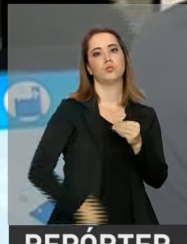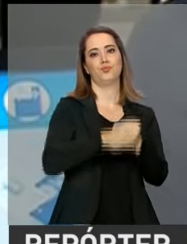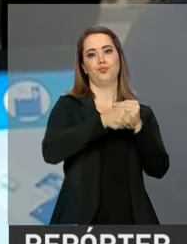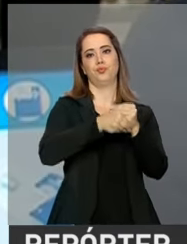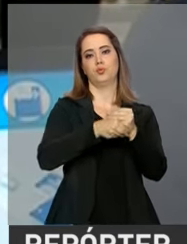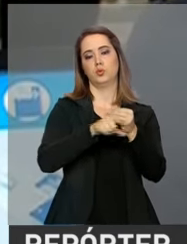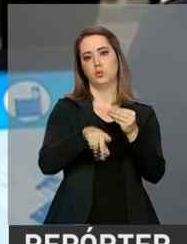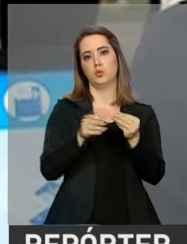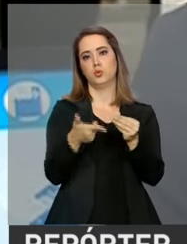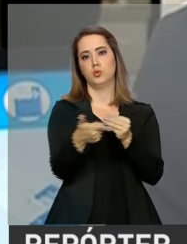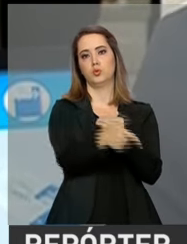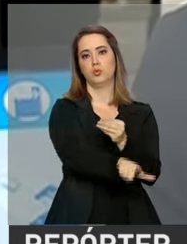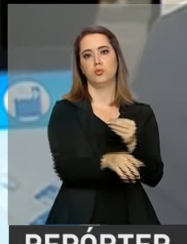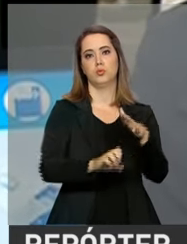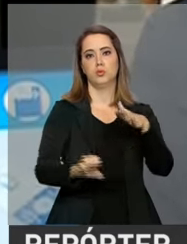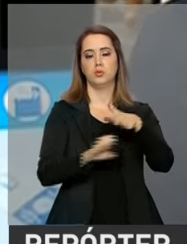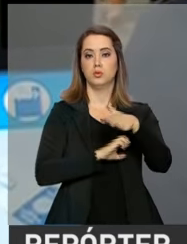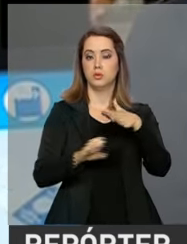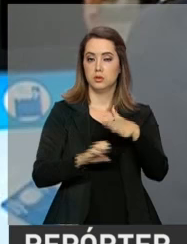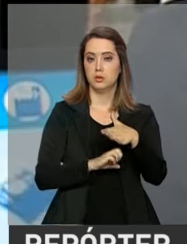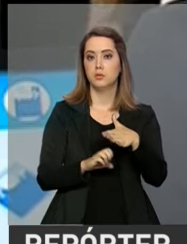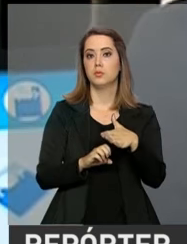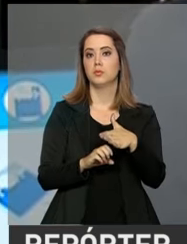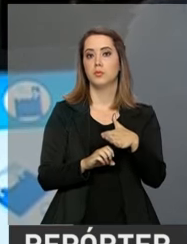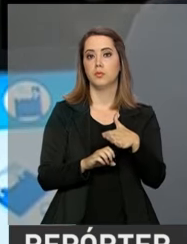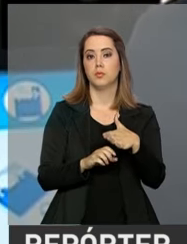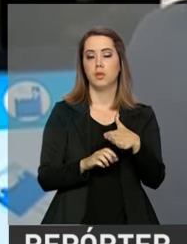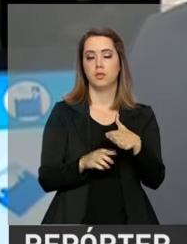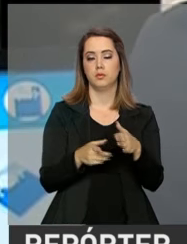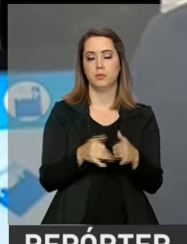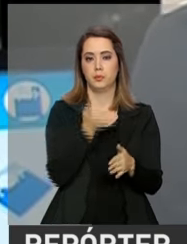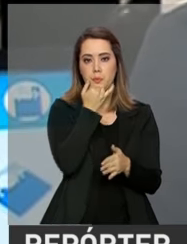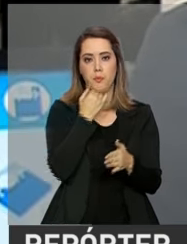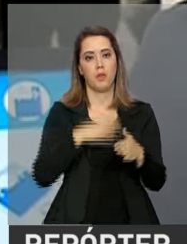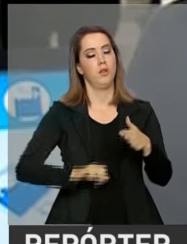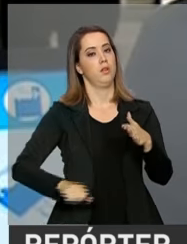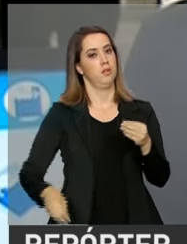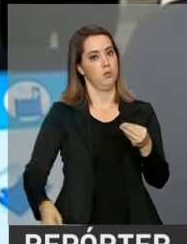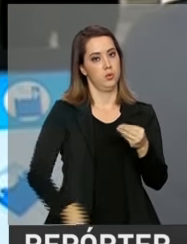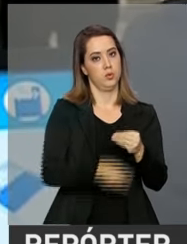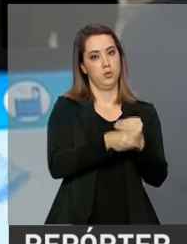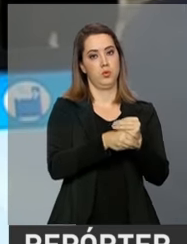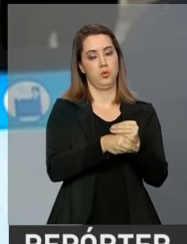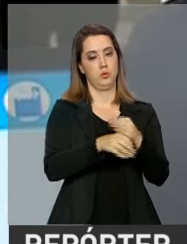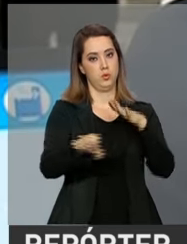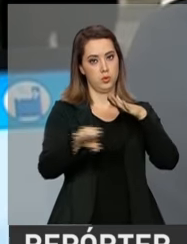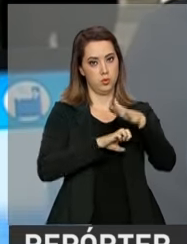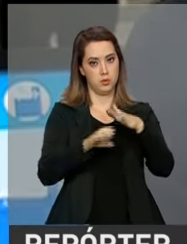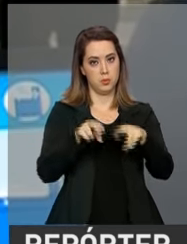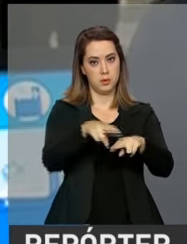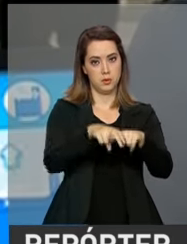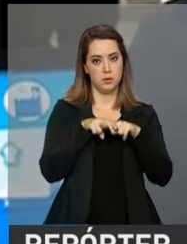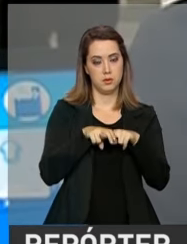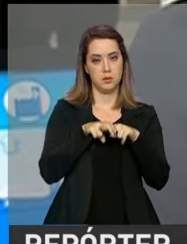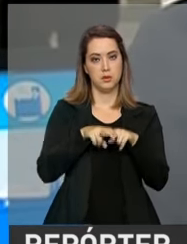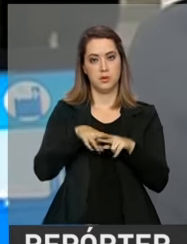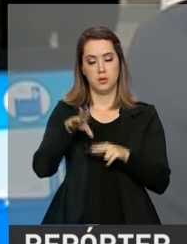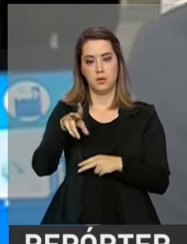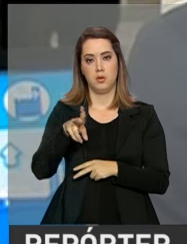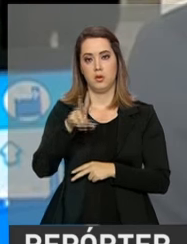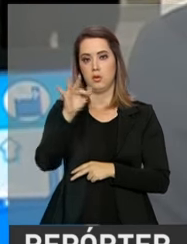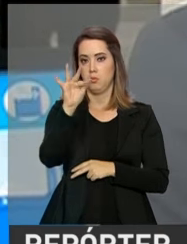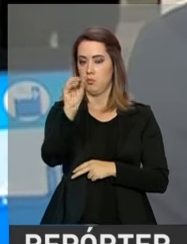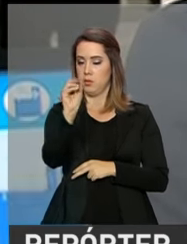é pela força nacional a força nacional a partir de agora vai pegar mais uma missão que não é de